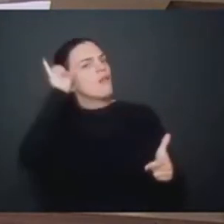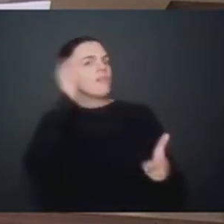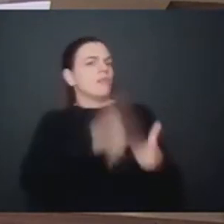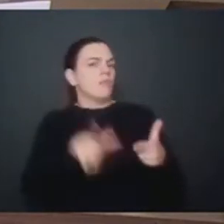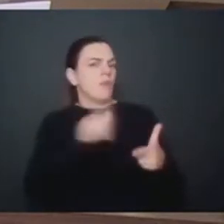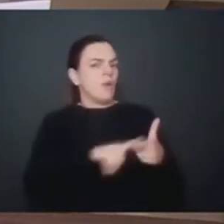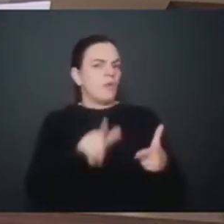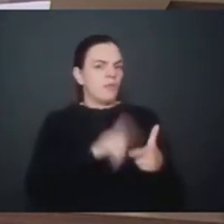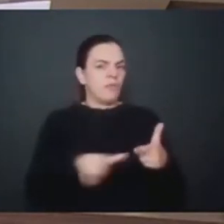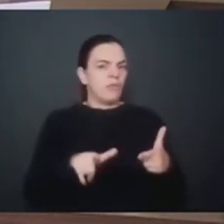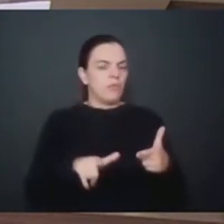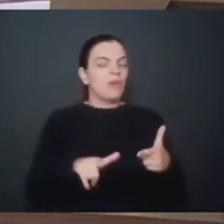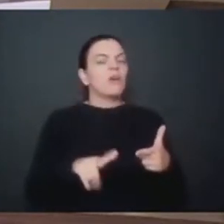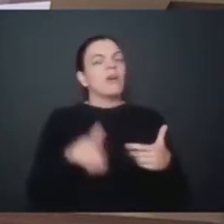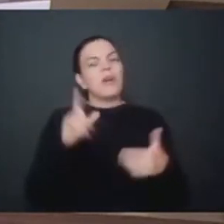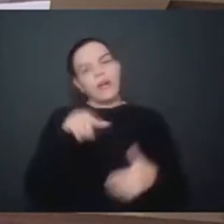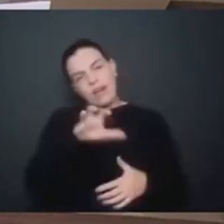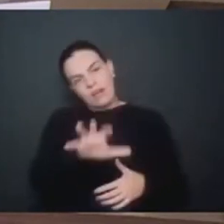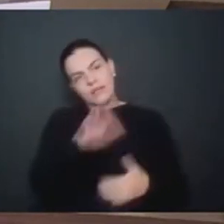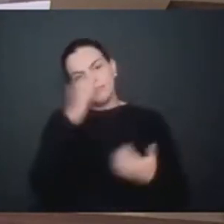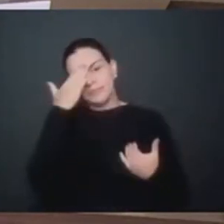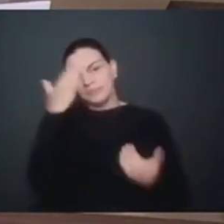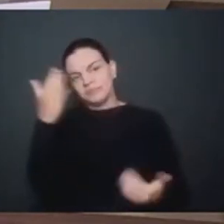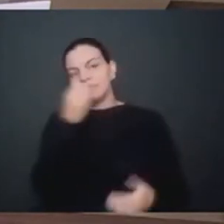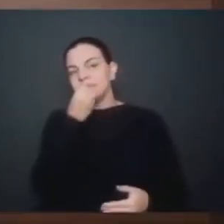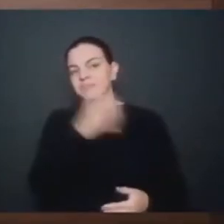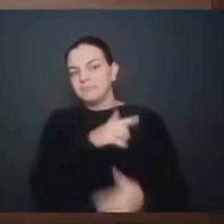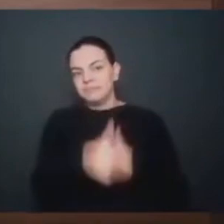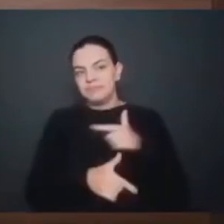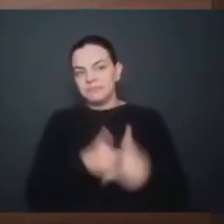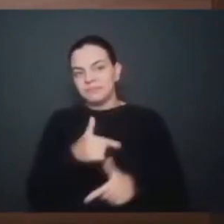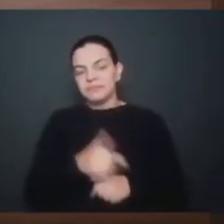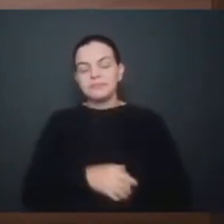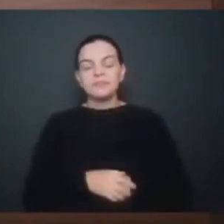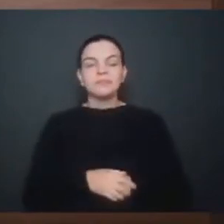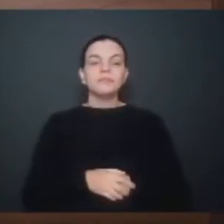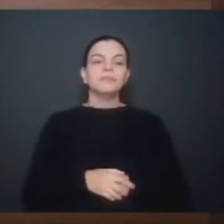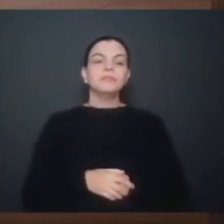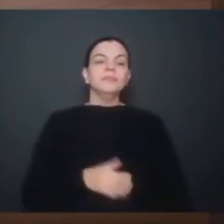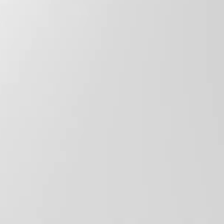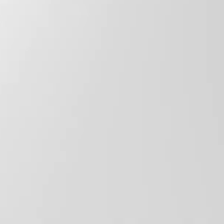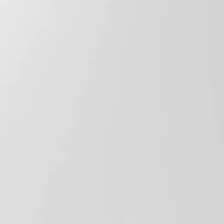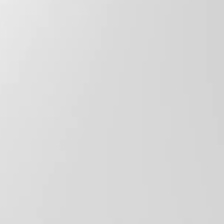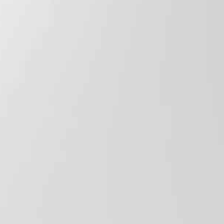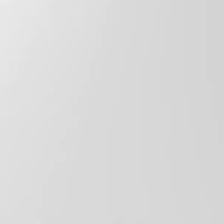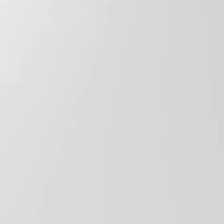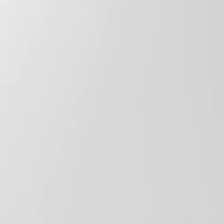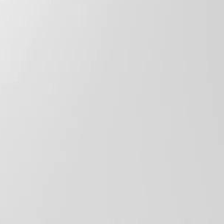presidente. Muito obrigado e bom trabalho a todos. Obrigado, vereador João das Cinco Irmãos.